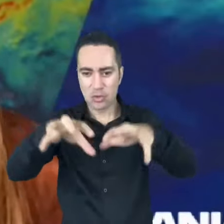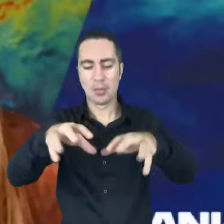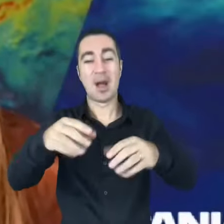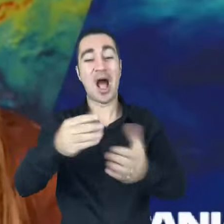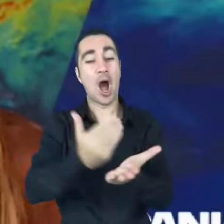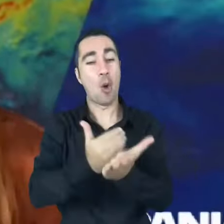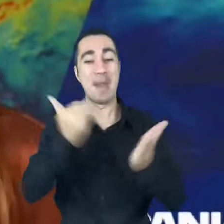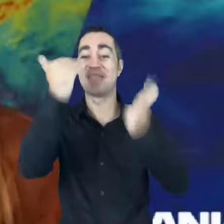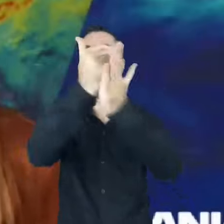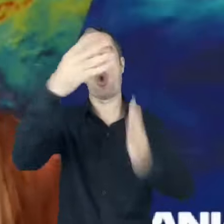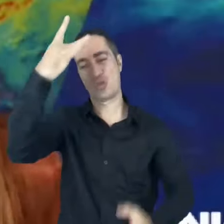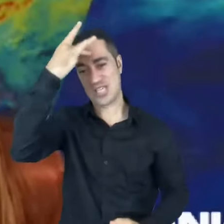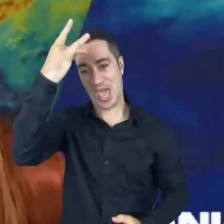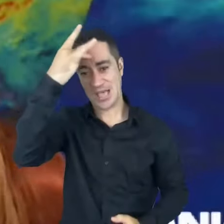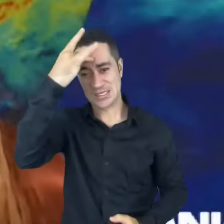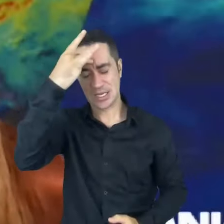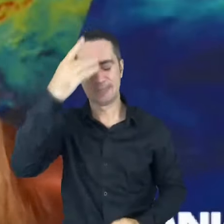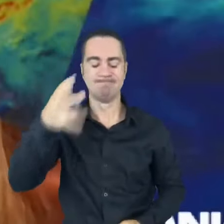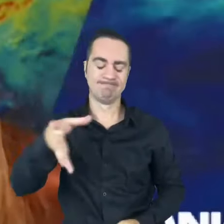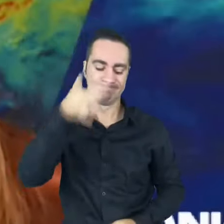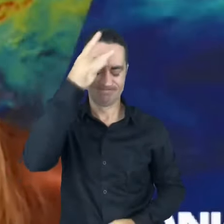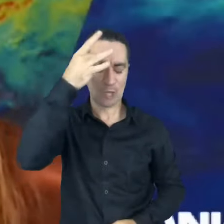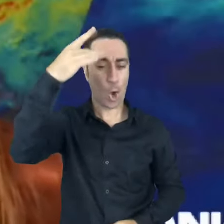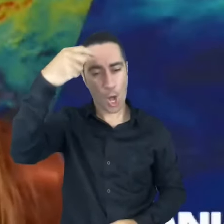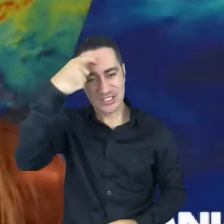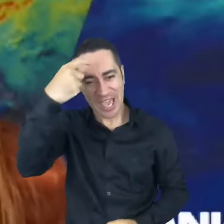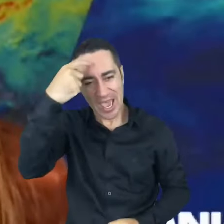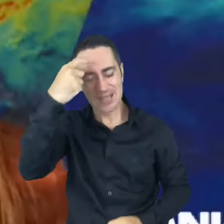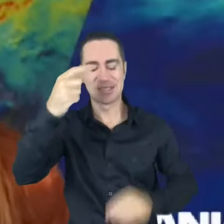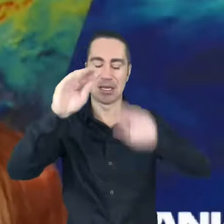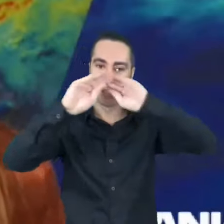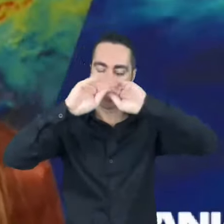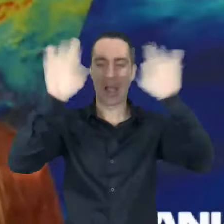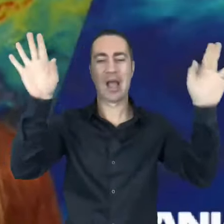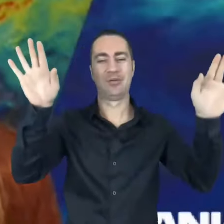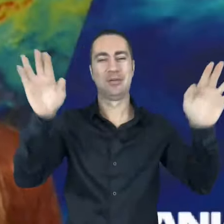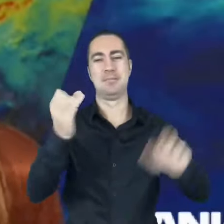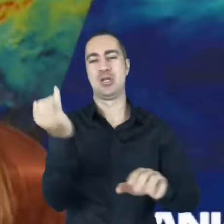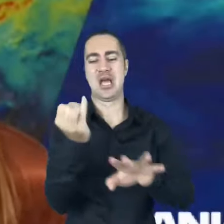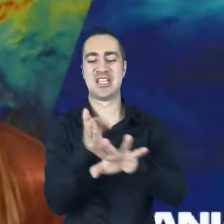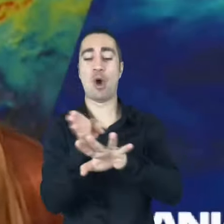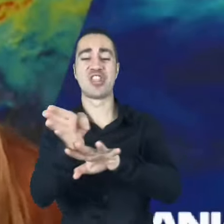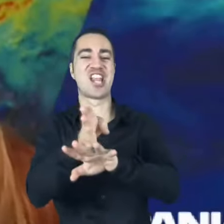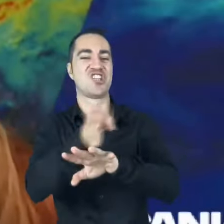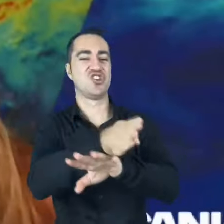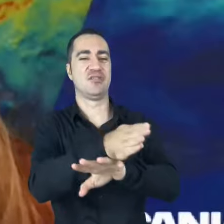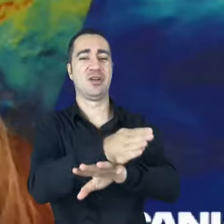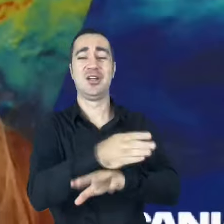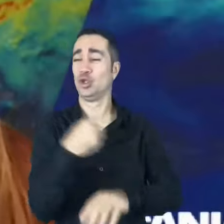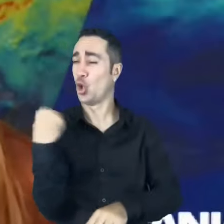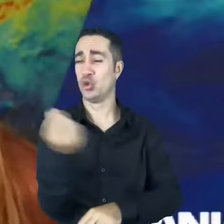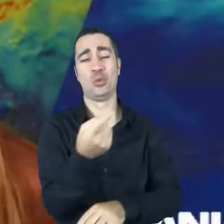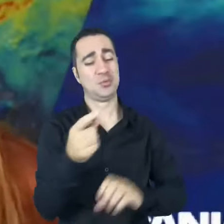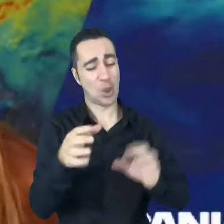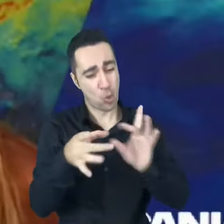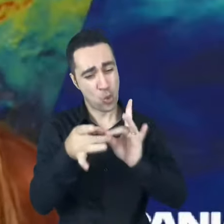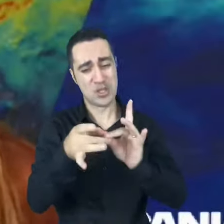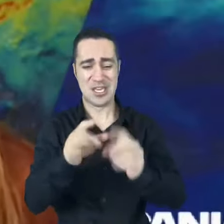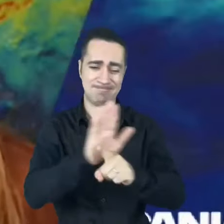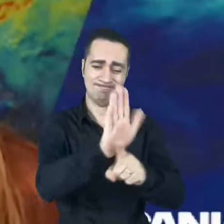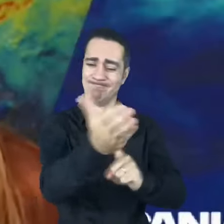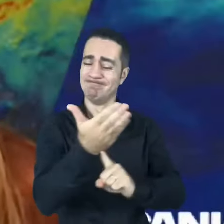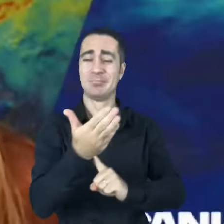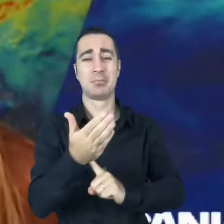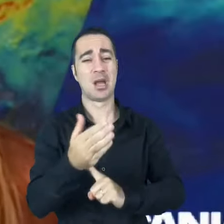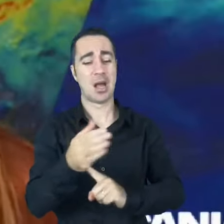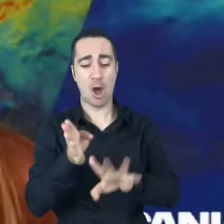conscientização sobre as soluções, porque, no fim, é isso que precisamos fazer. Precisamos começar